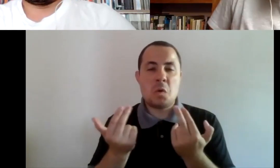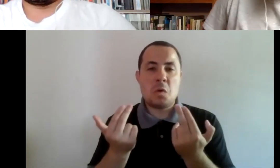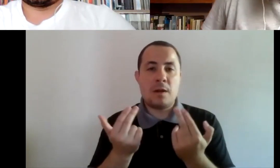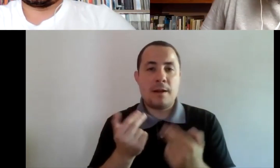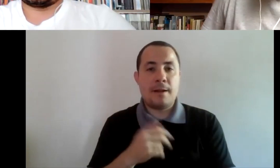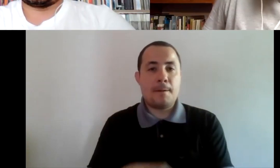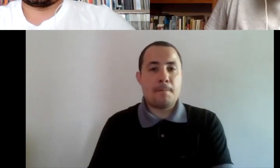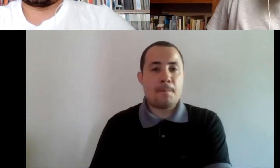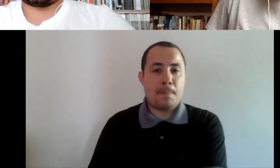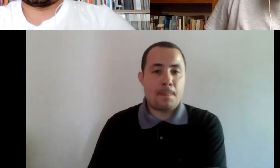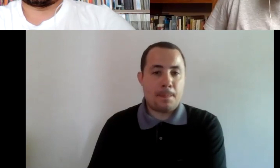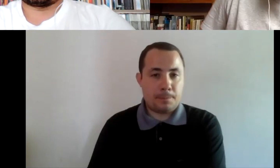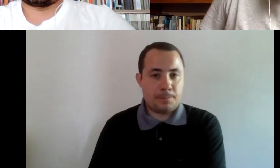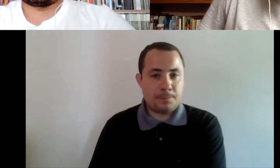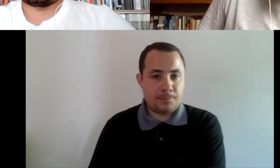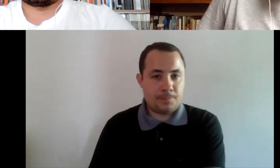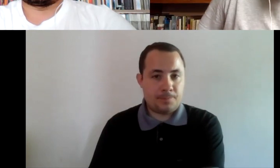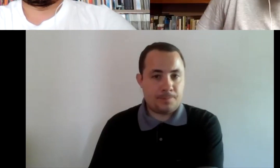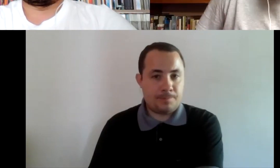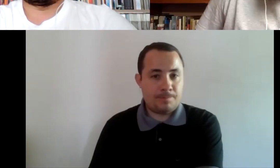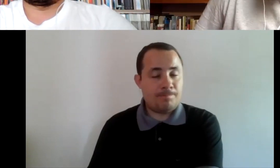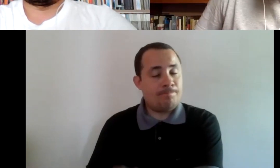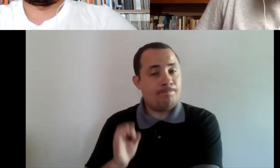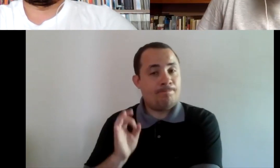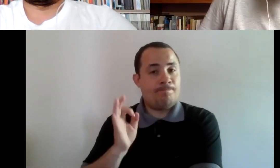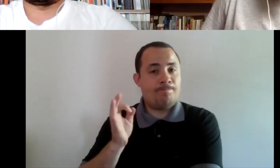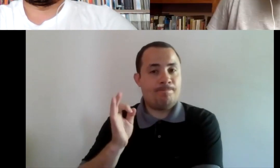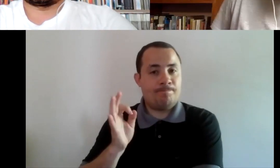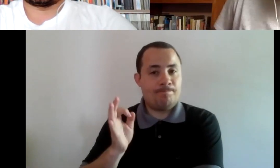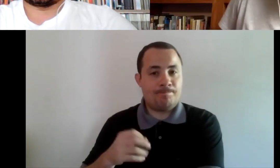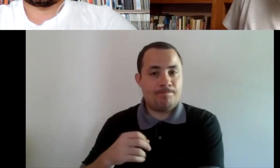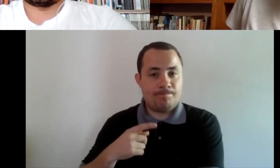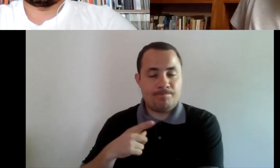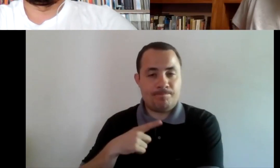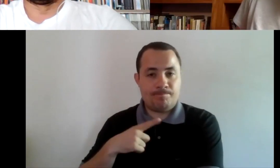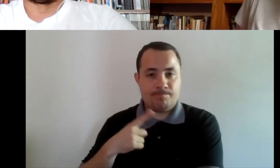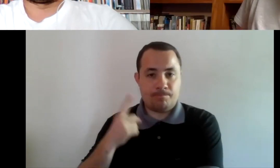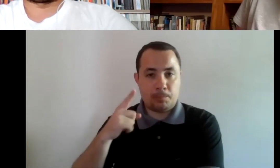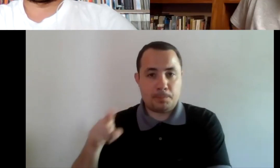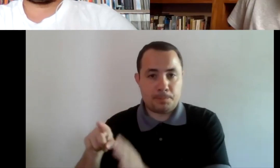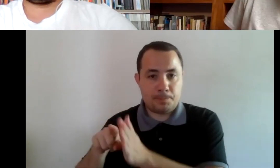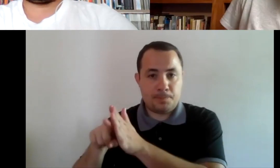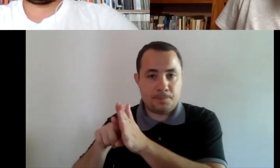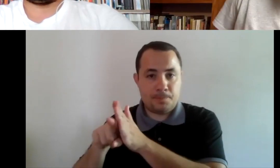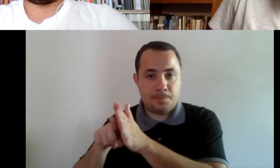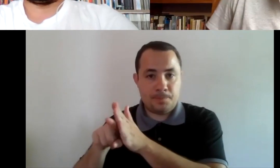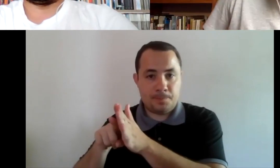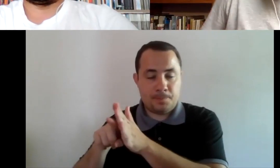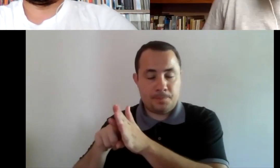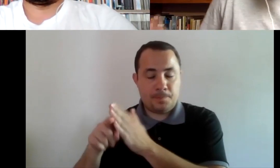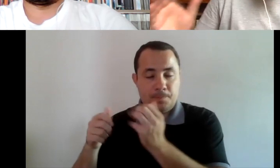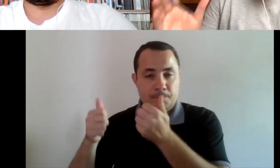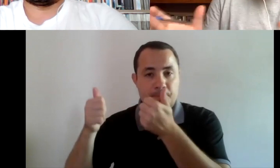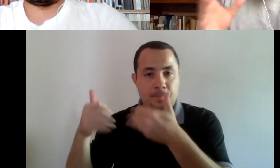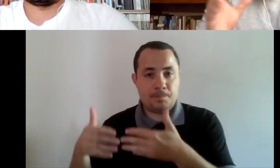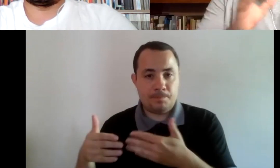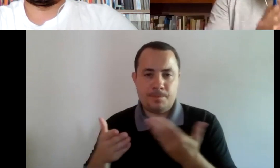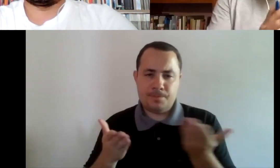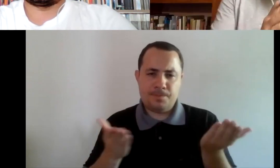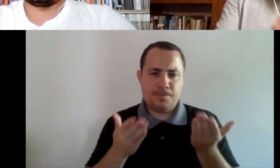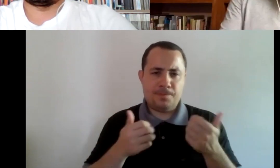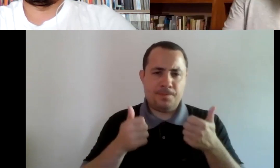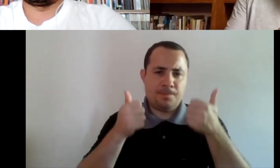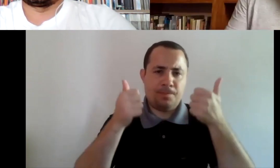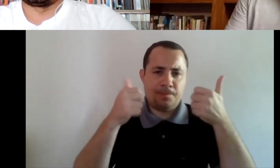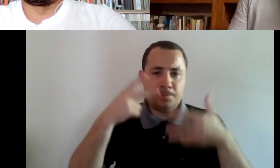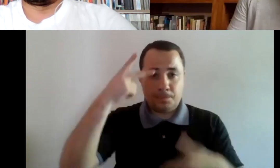uma coisa que a pesquisa que eu mencionei, né, Retratos da Leitura, também mostra, tudo bem que aqui a gente está falando, talvez, dos